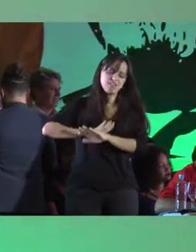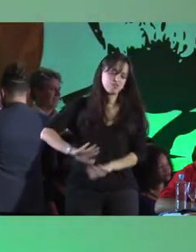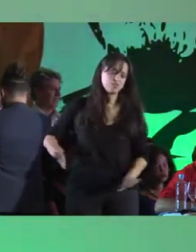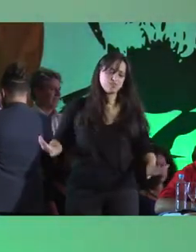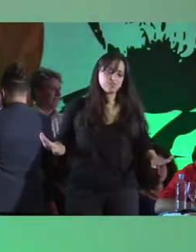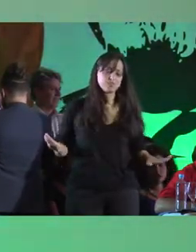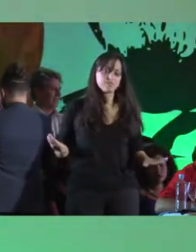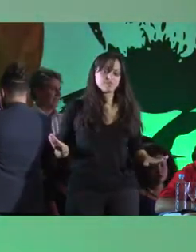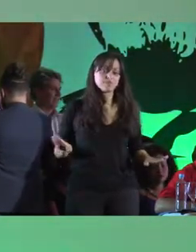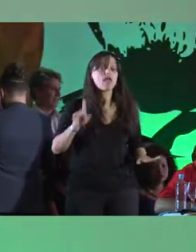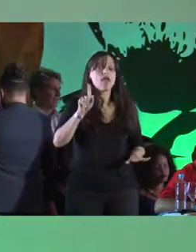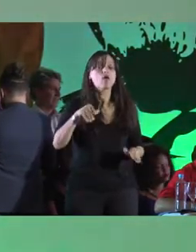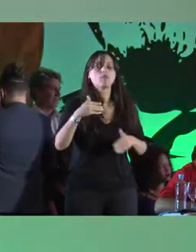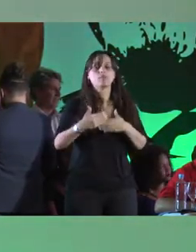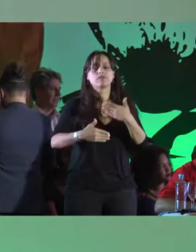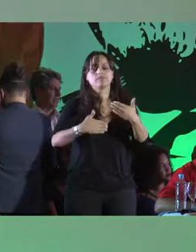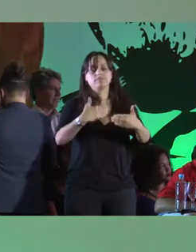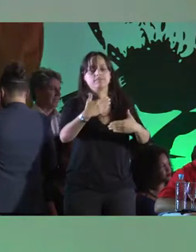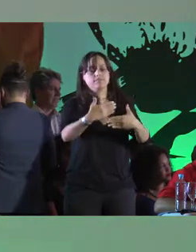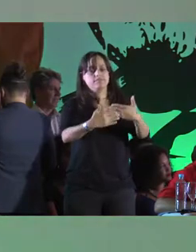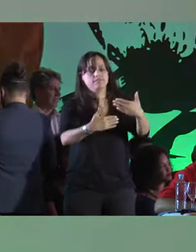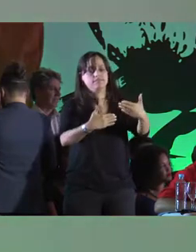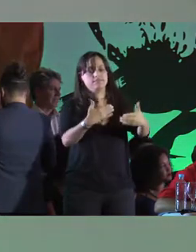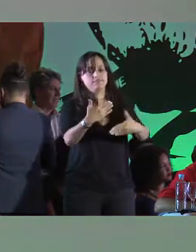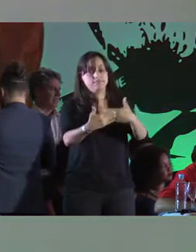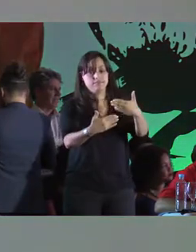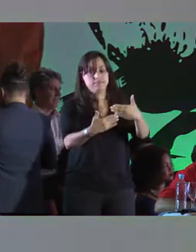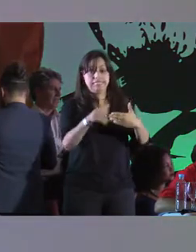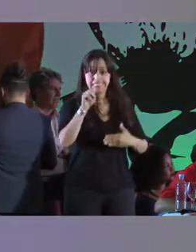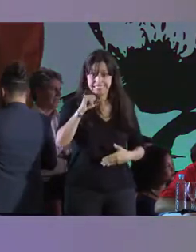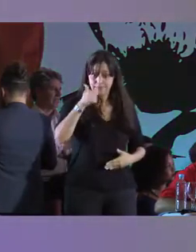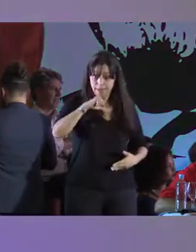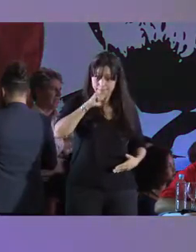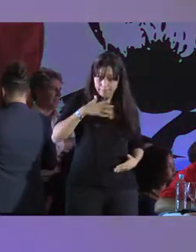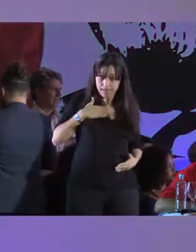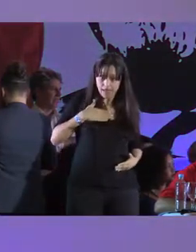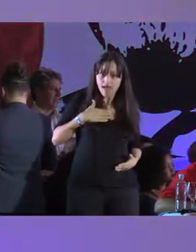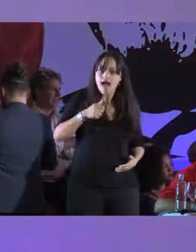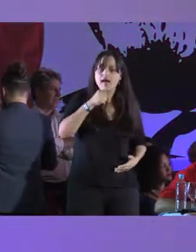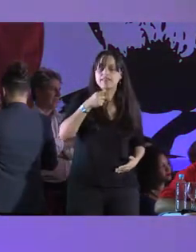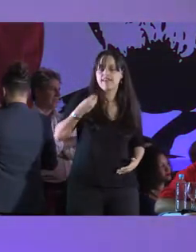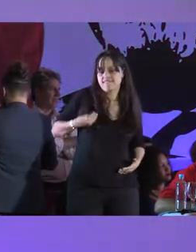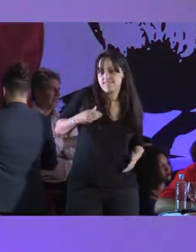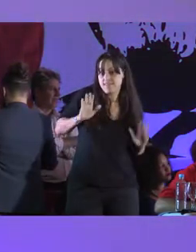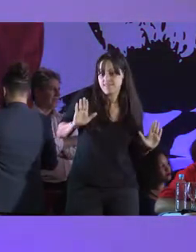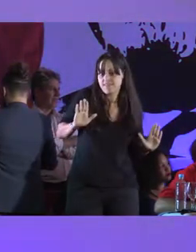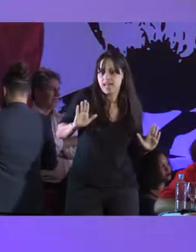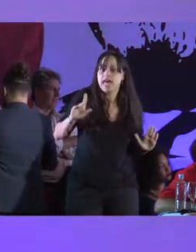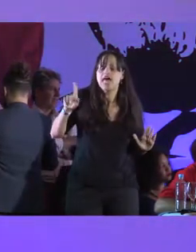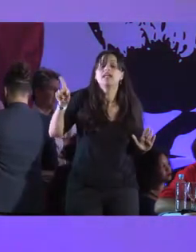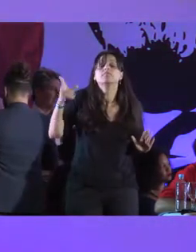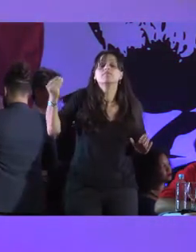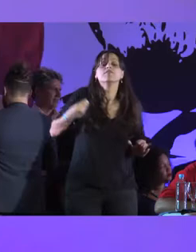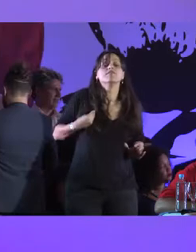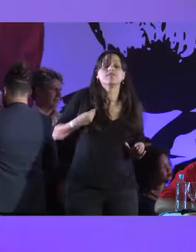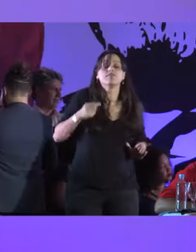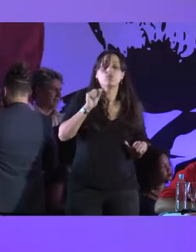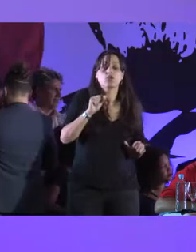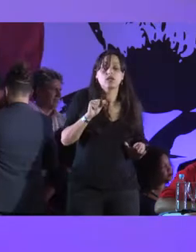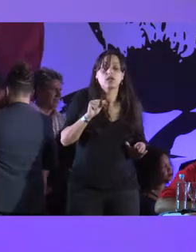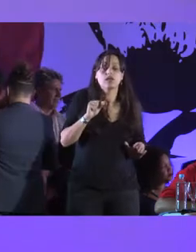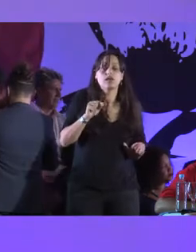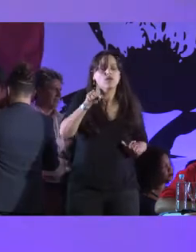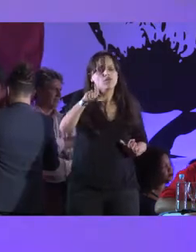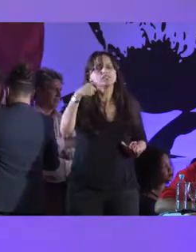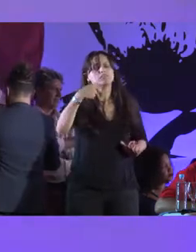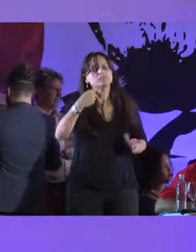temos que ter medo. É um processo. Se a minha mãe fosse viva, ela dizia, é uma provação. Nós